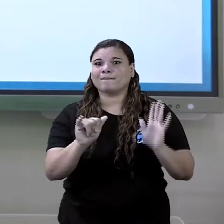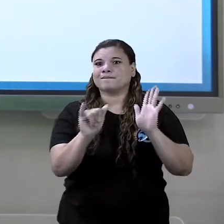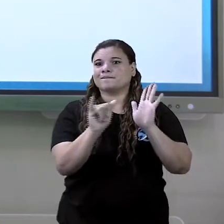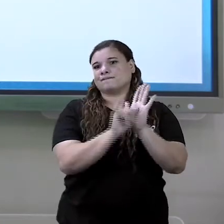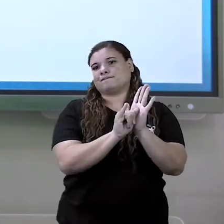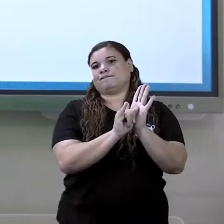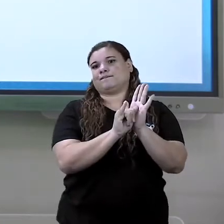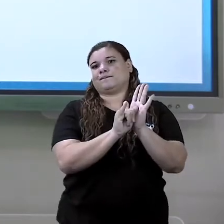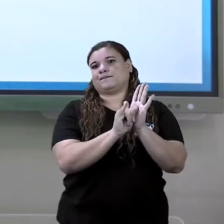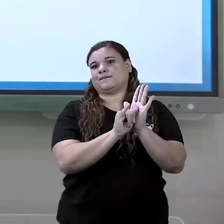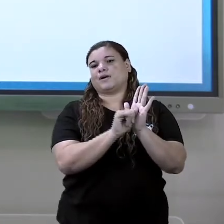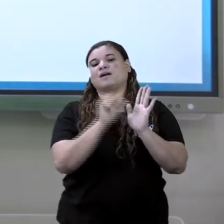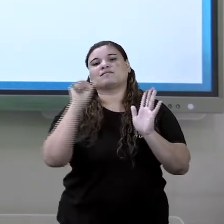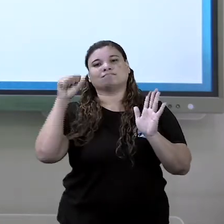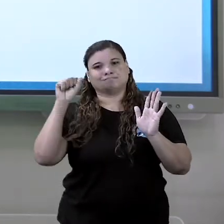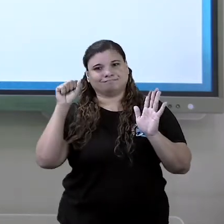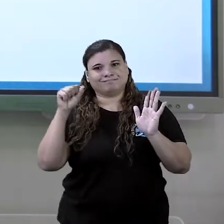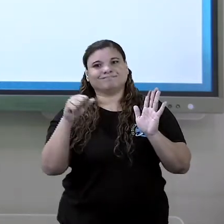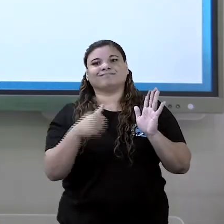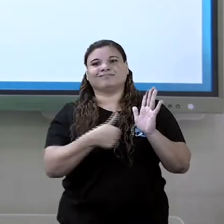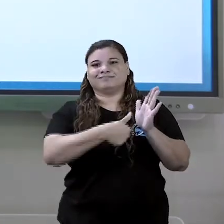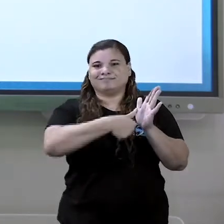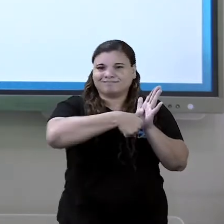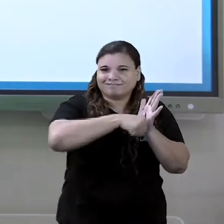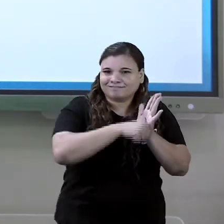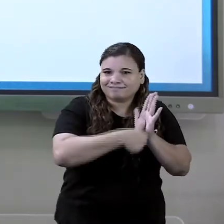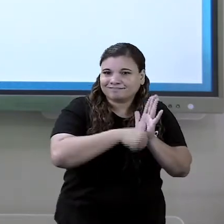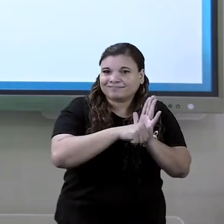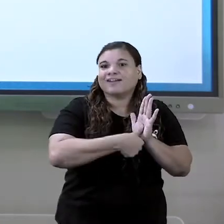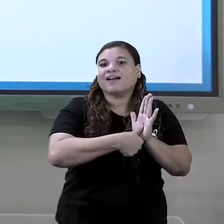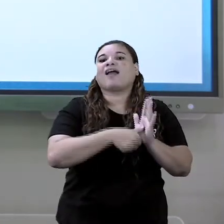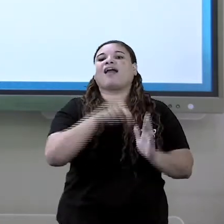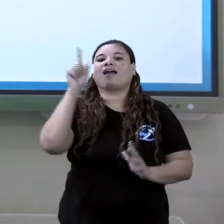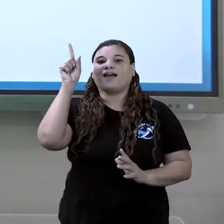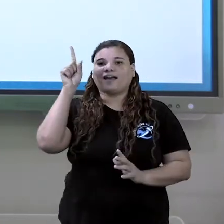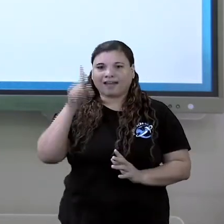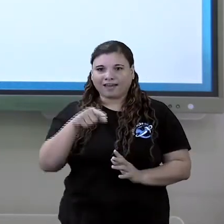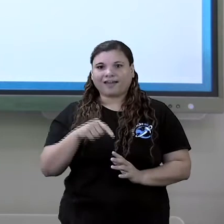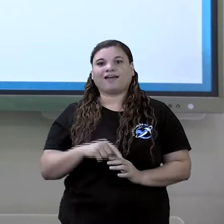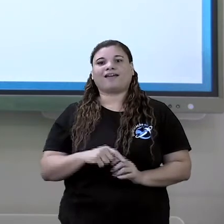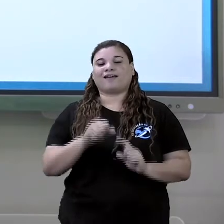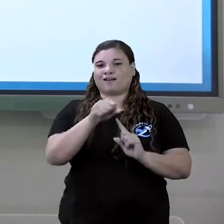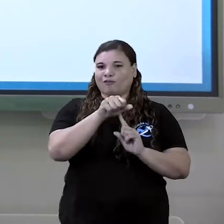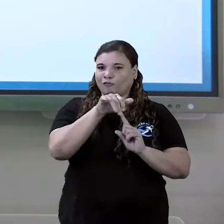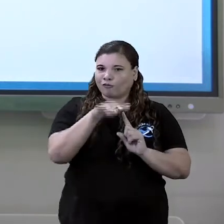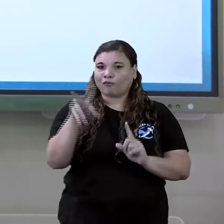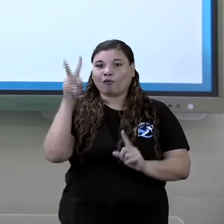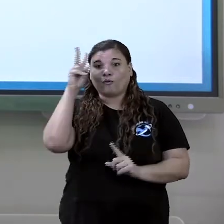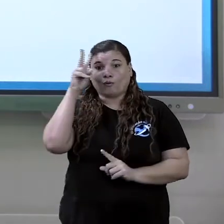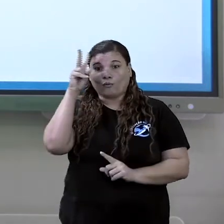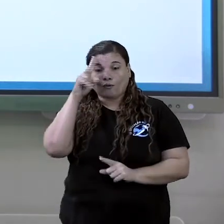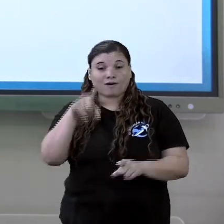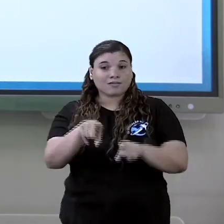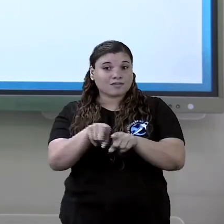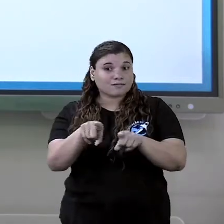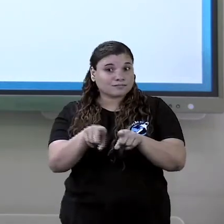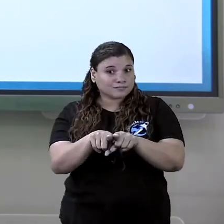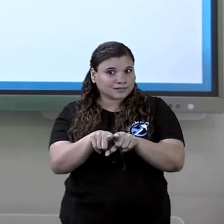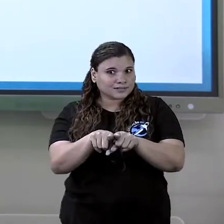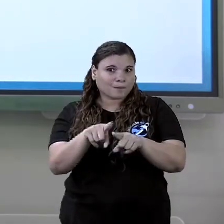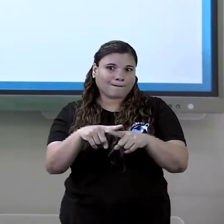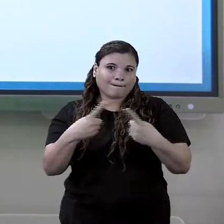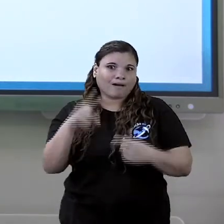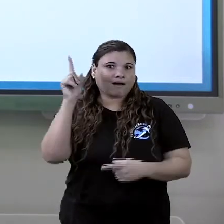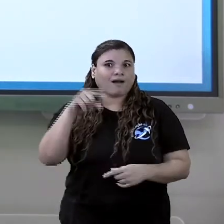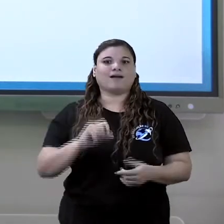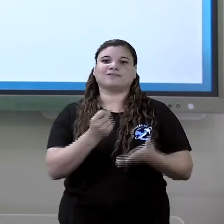identidade, sua carteira de identidade é uma fonte histórica escrita. Sim, lá